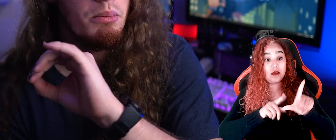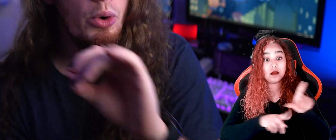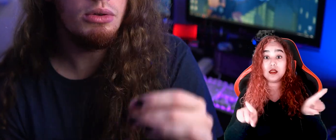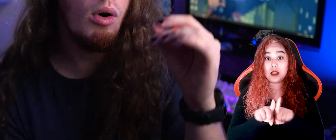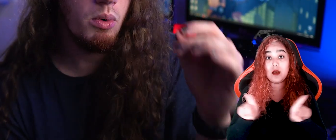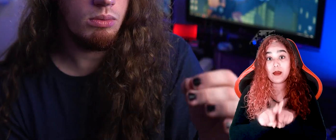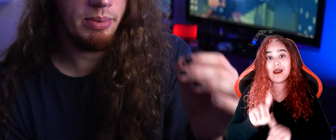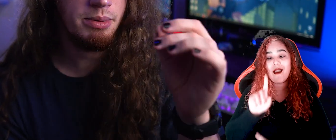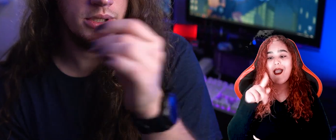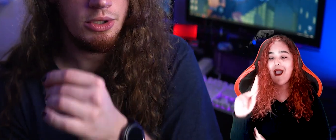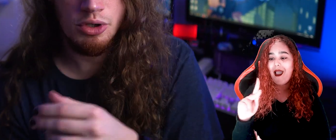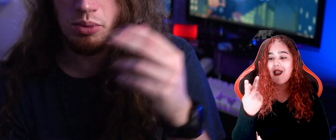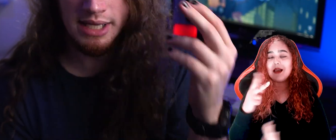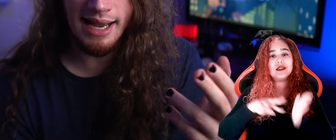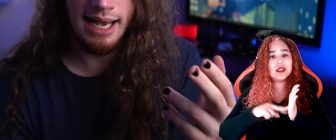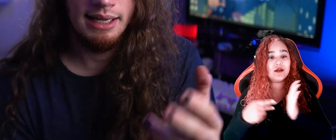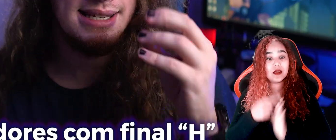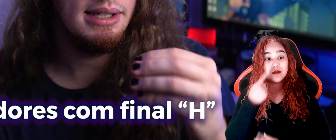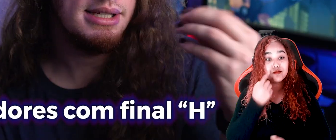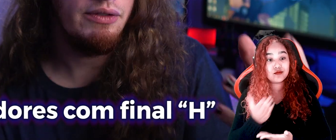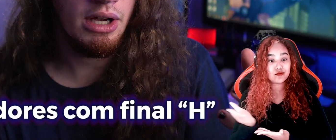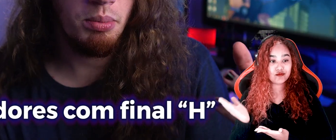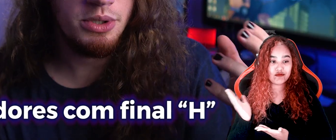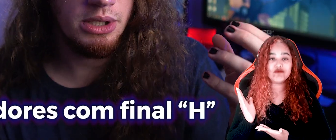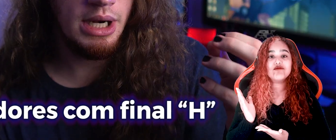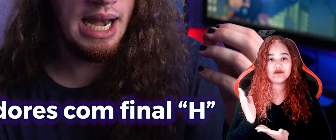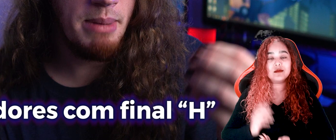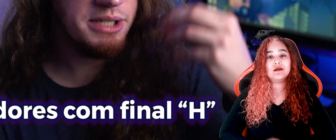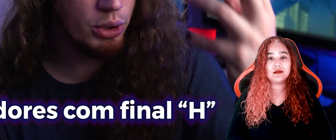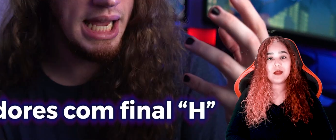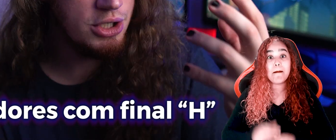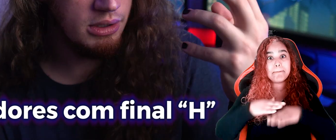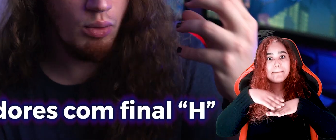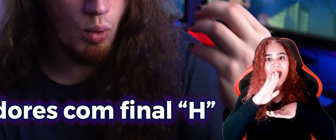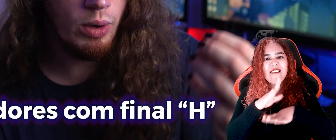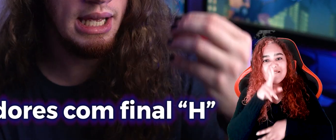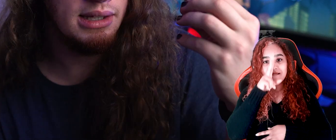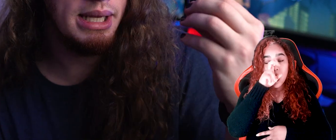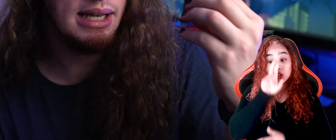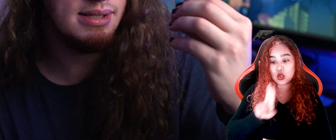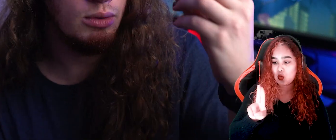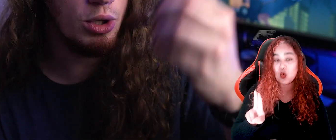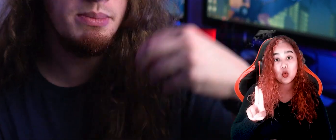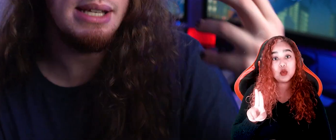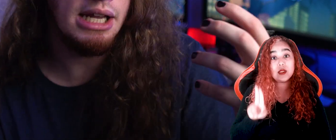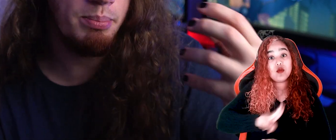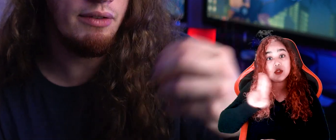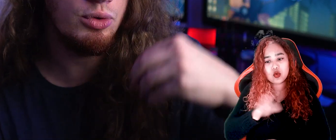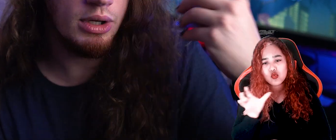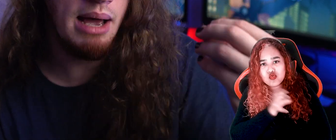Outra letra muito comum para processadores de notebooks é H. Essa letra significa que o processador é mais potente que um U e ele também está sendo